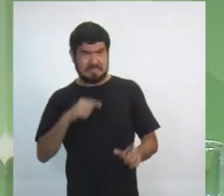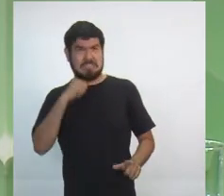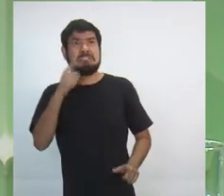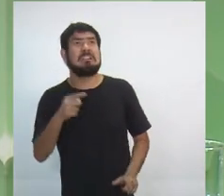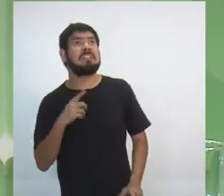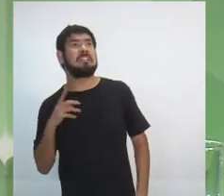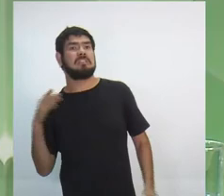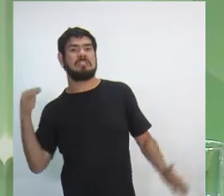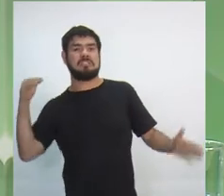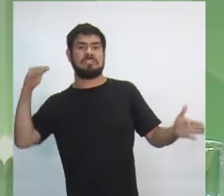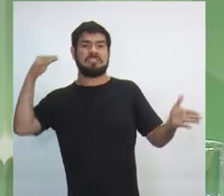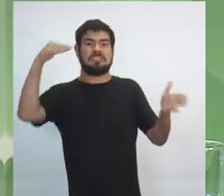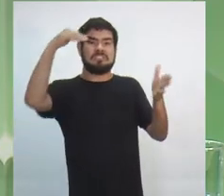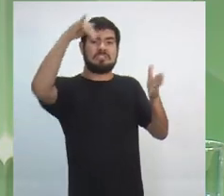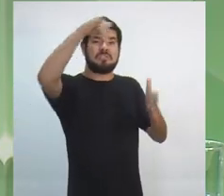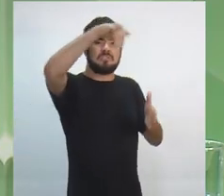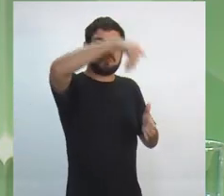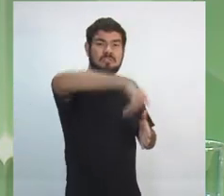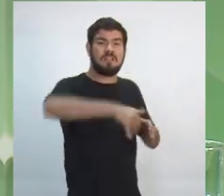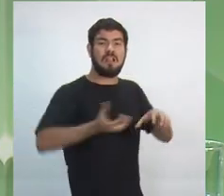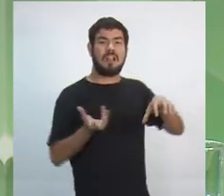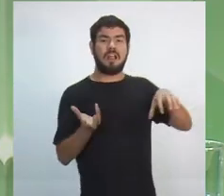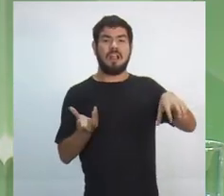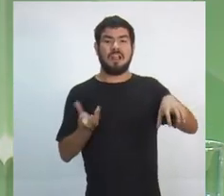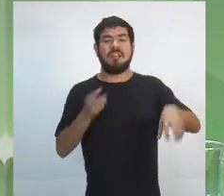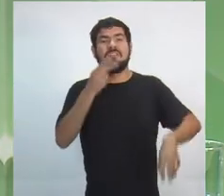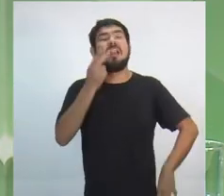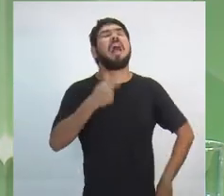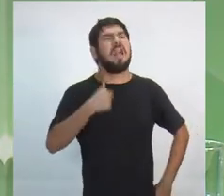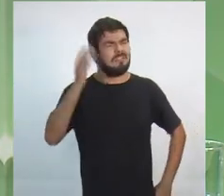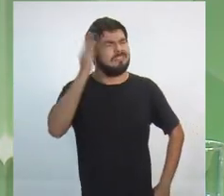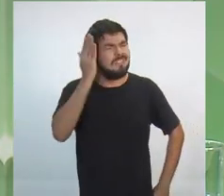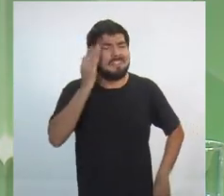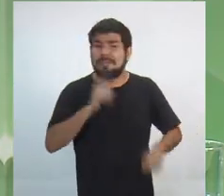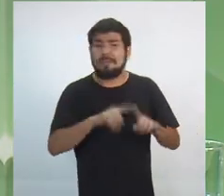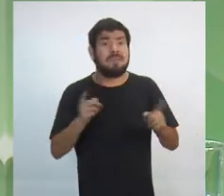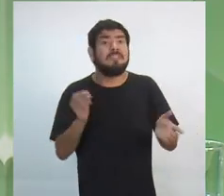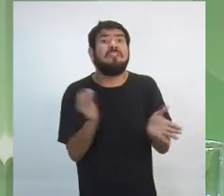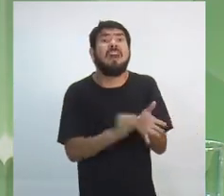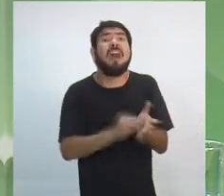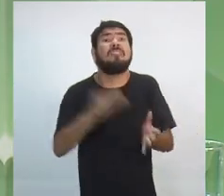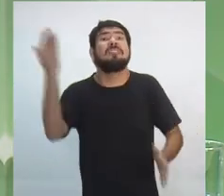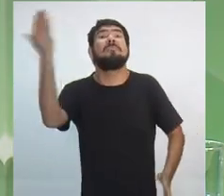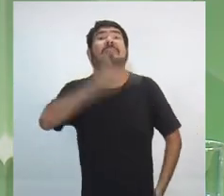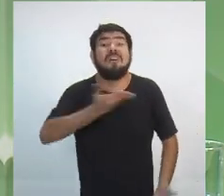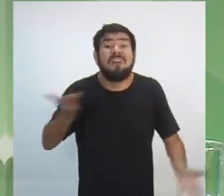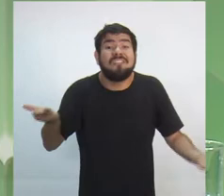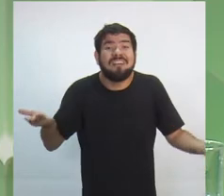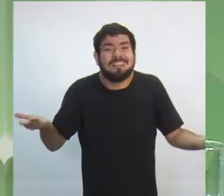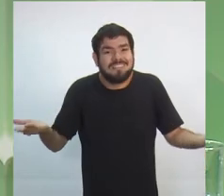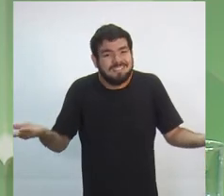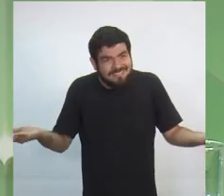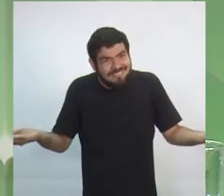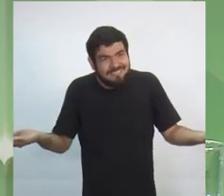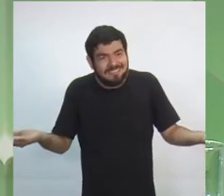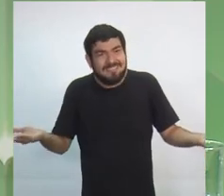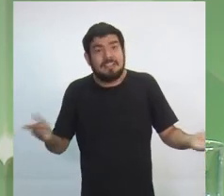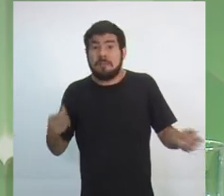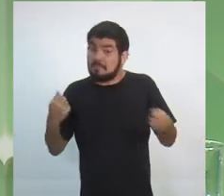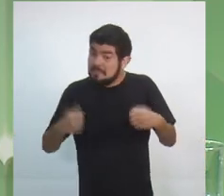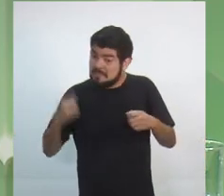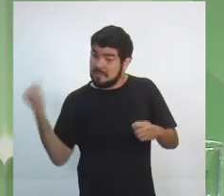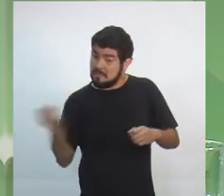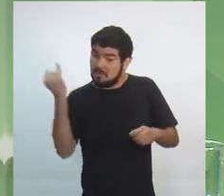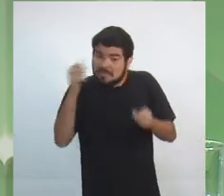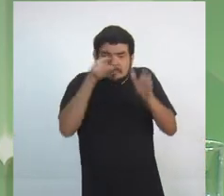dizer que sabe disso se você não tiver provado isso tecnicamente. Daí a importância de você fazer o zoneamento econômico ecológico para